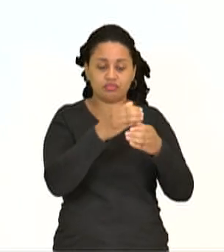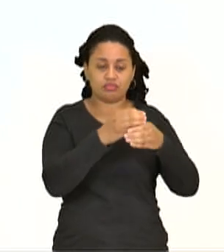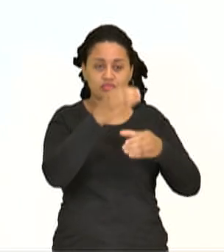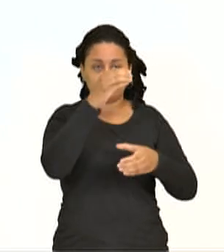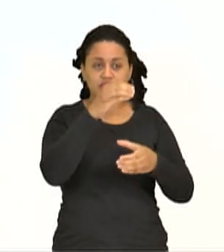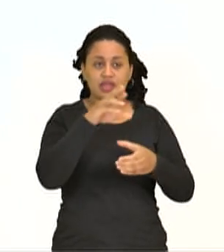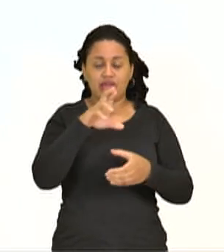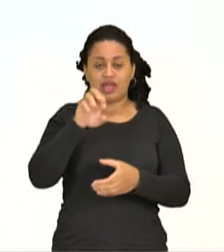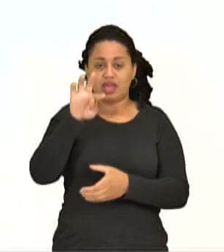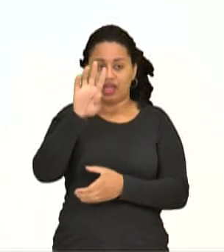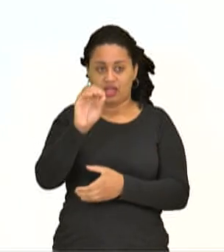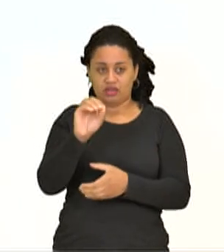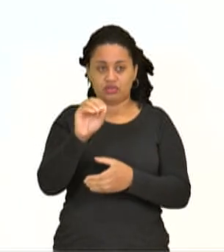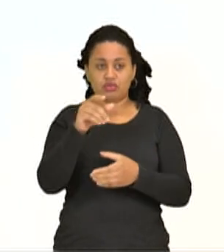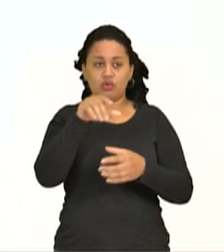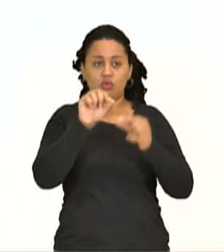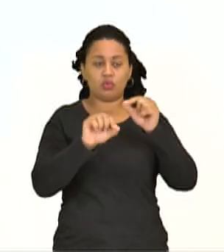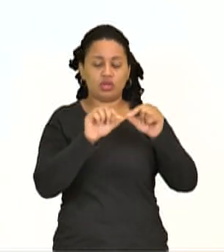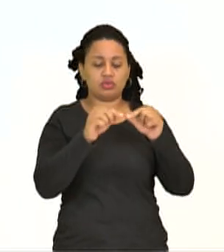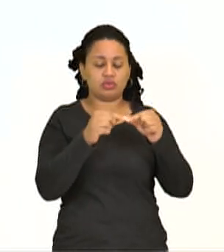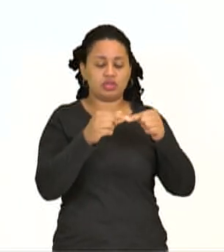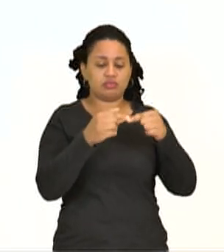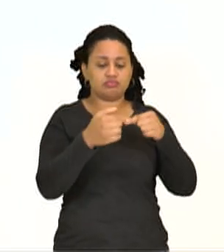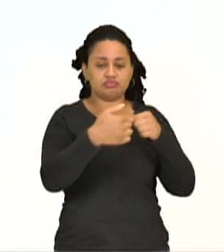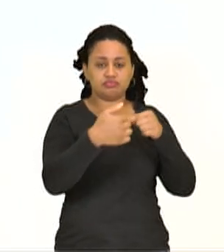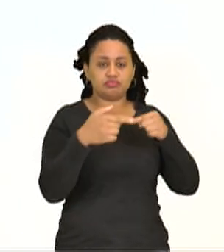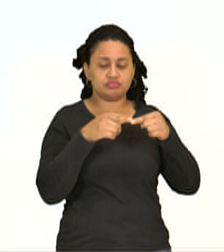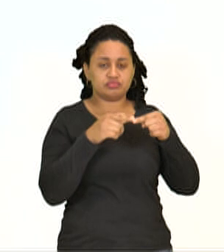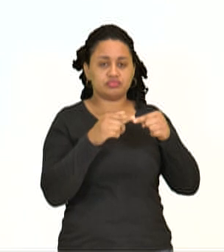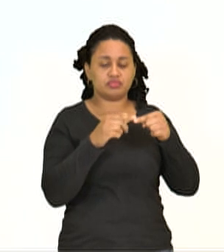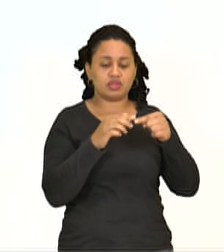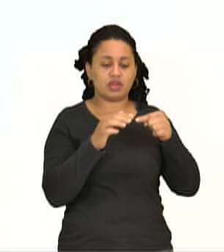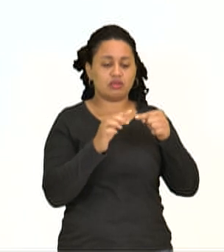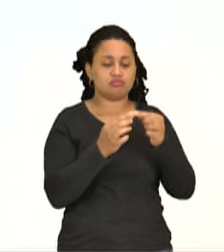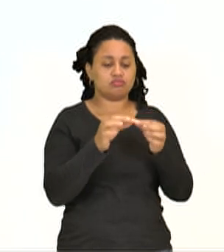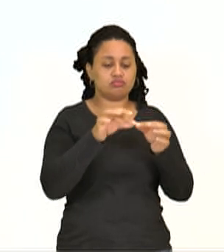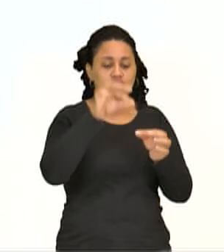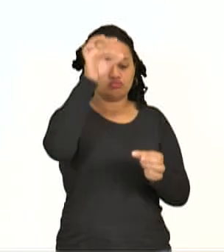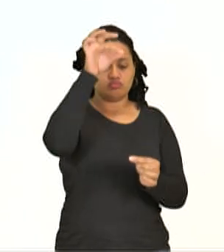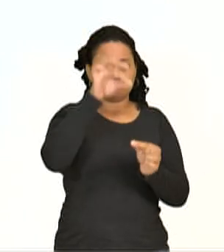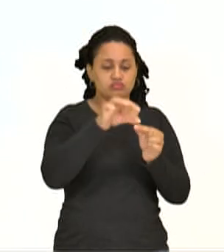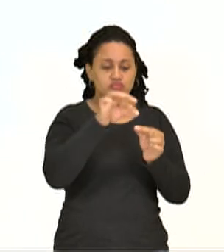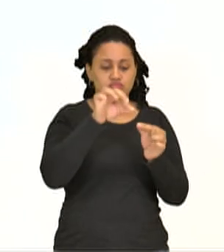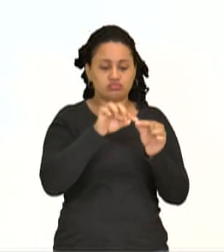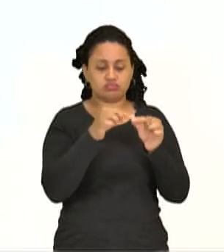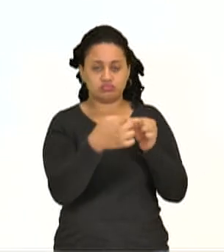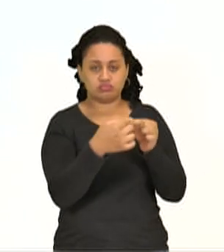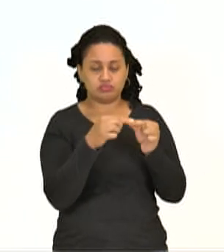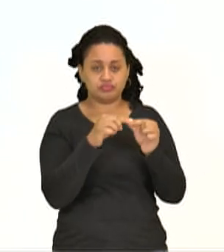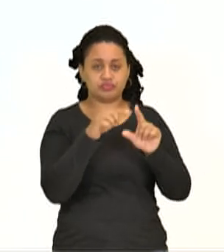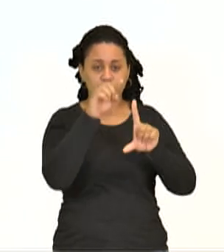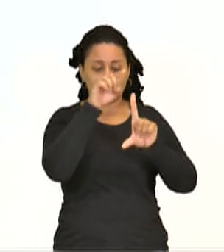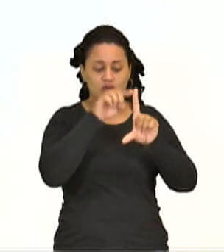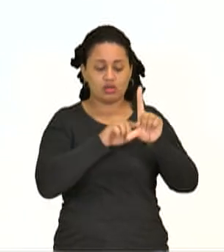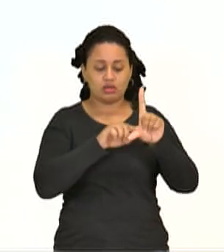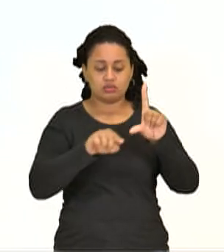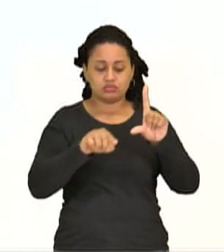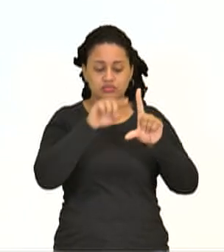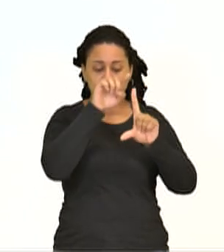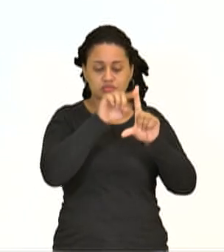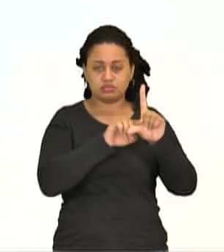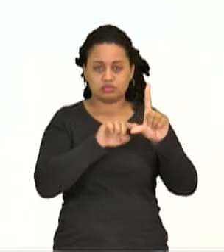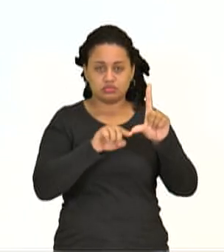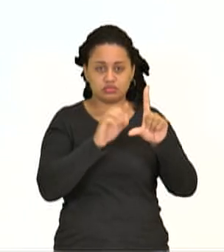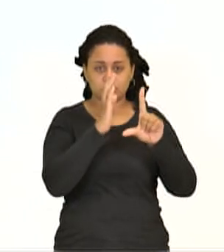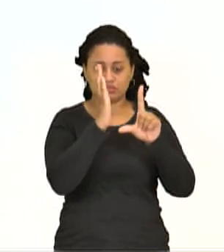geratriz e o eixo, eles estão paralelos entre si, né? Ou melhor, o ângulo que o eixo,